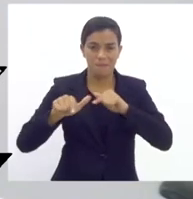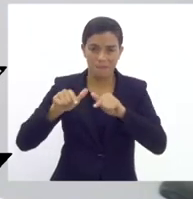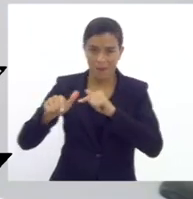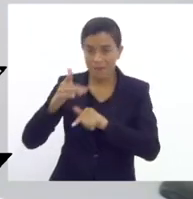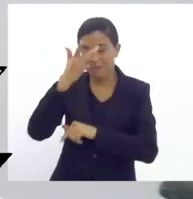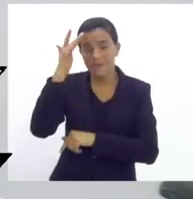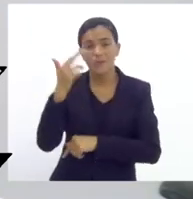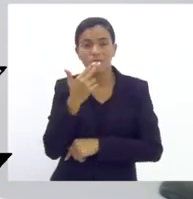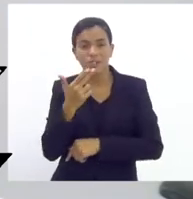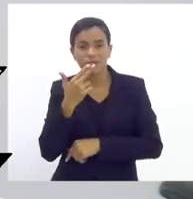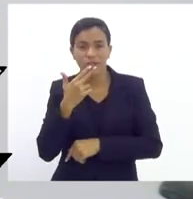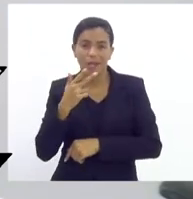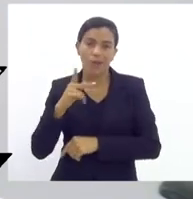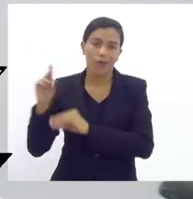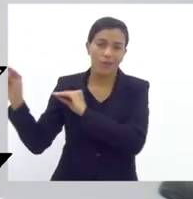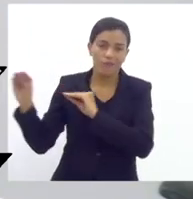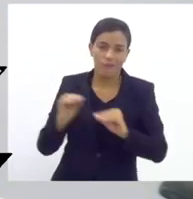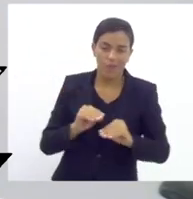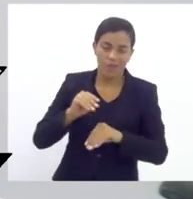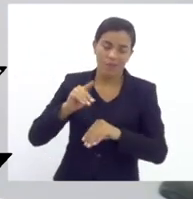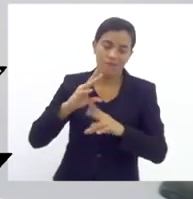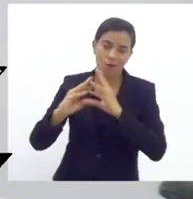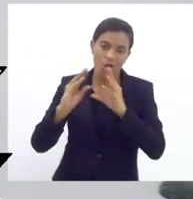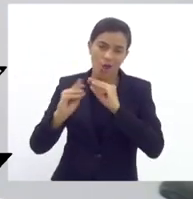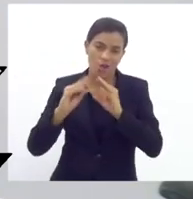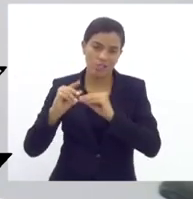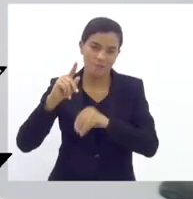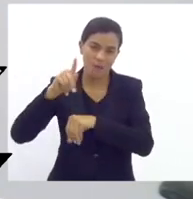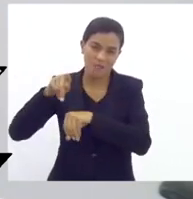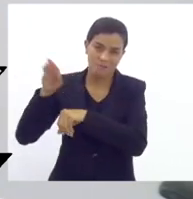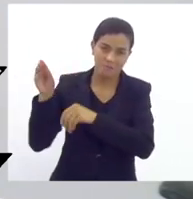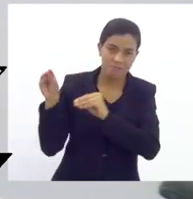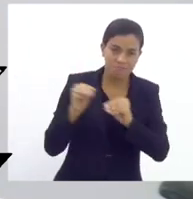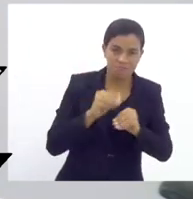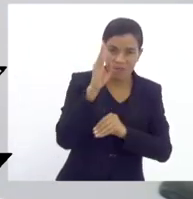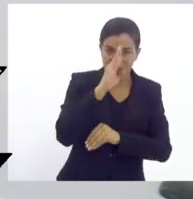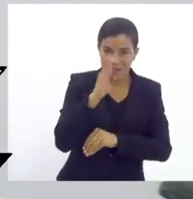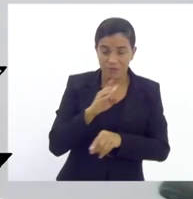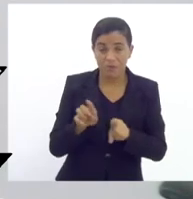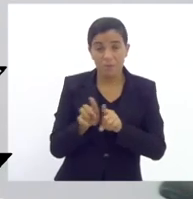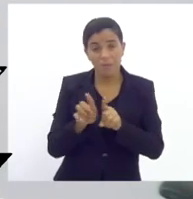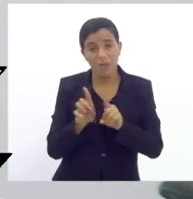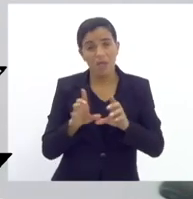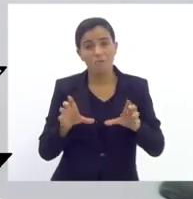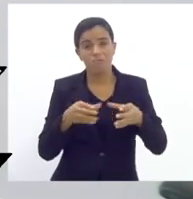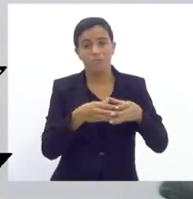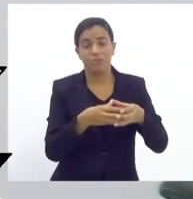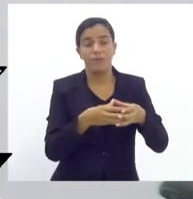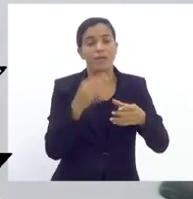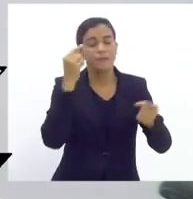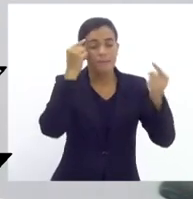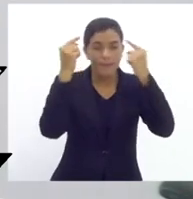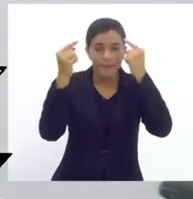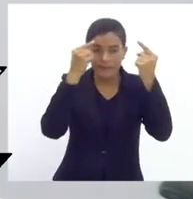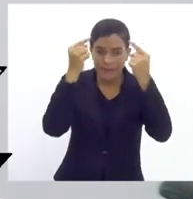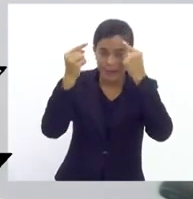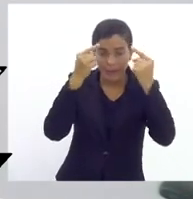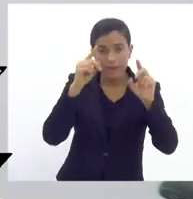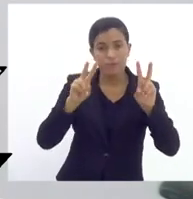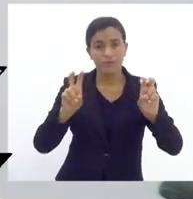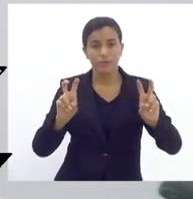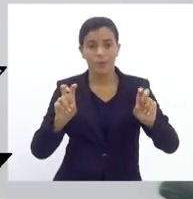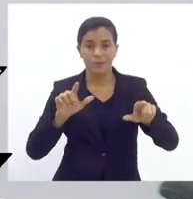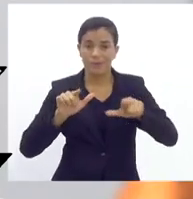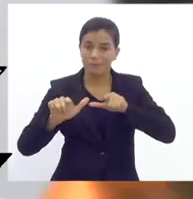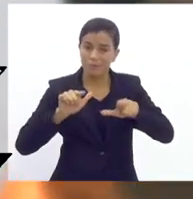refugiados Imigrantes então chamar também amiga grafite-se a junta global e pensar essa questão